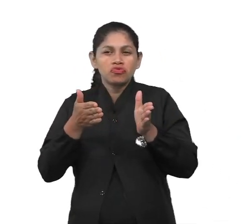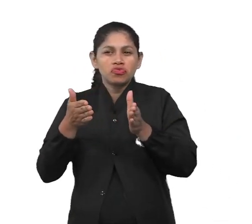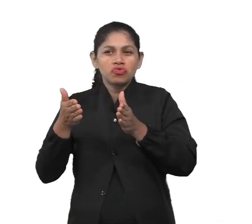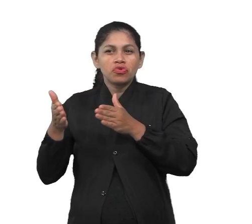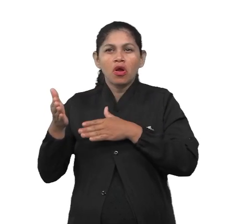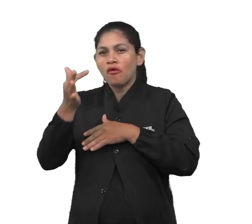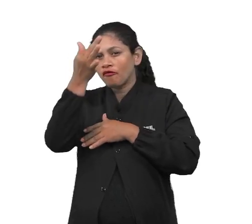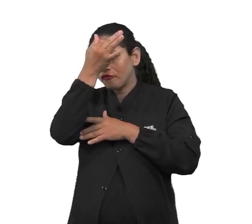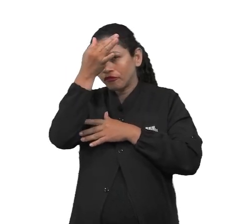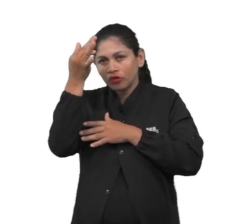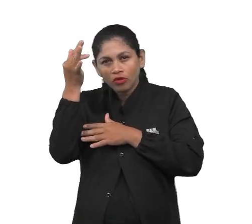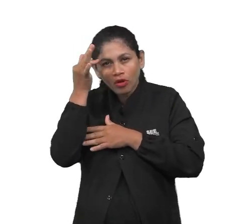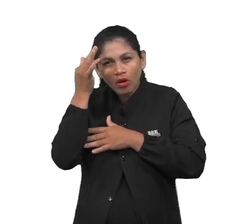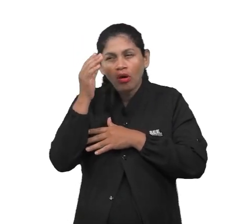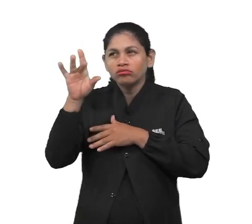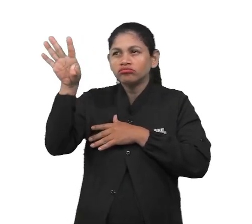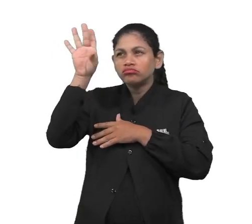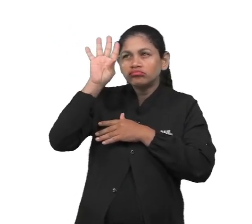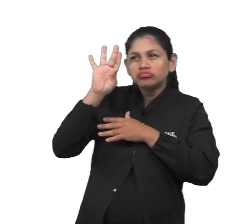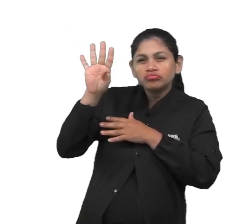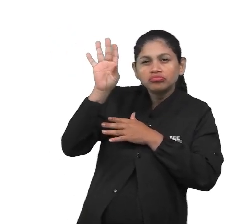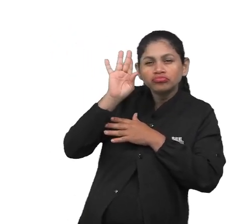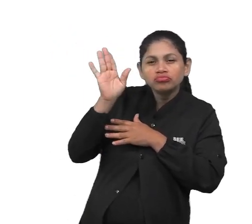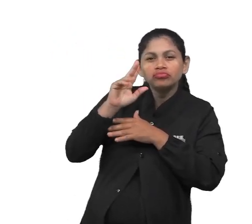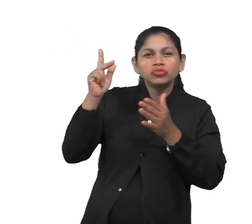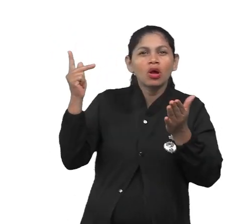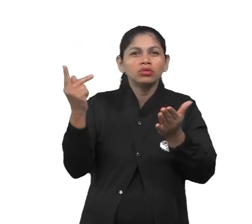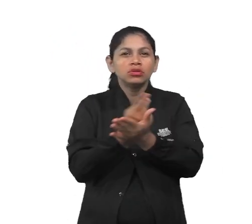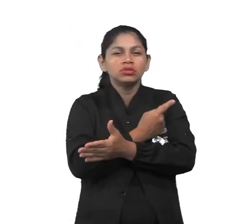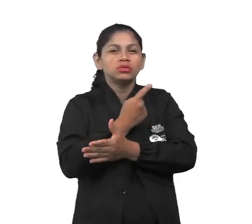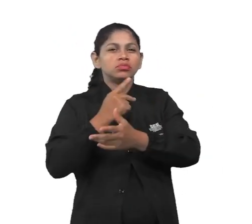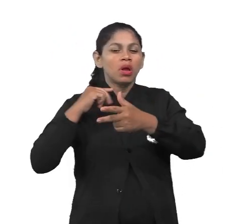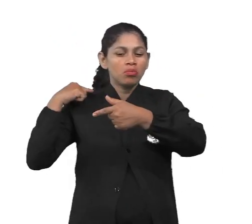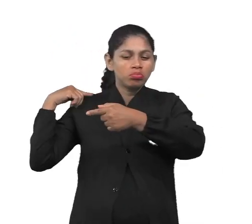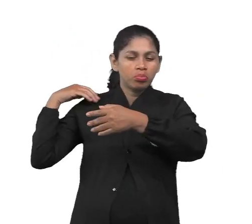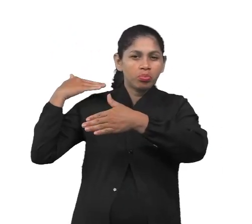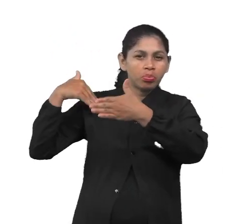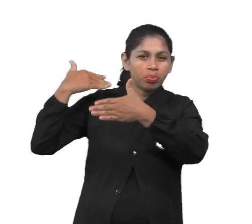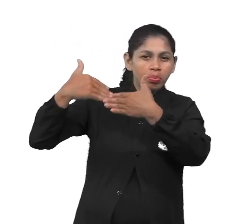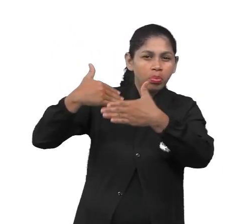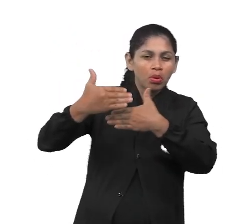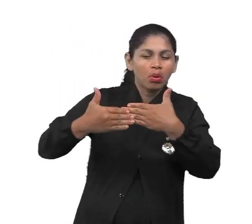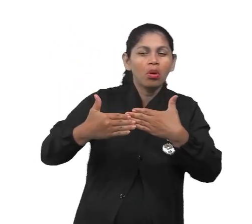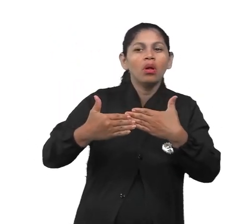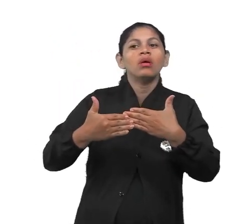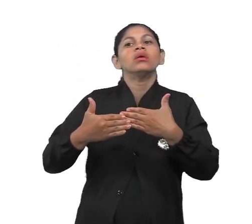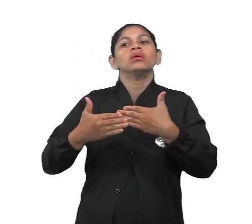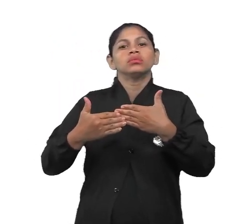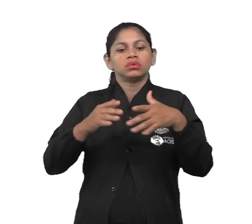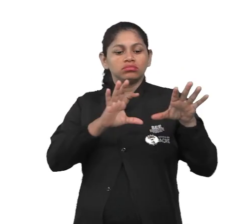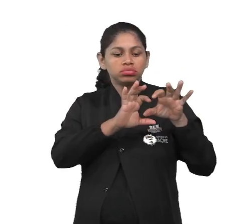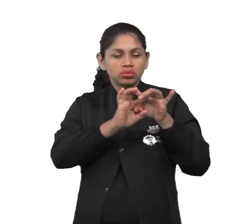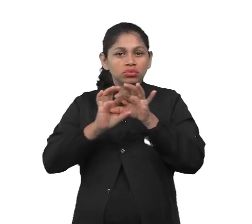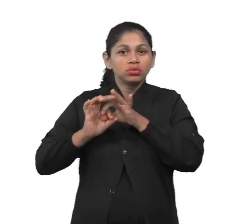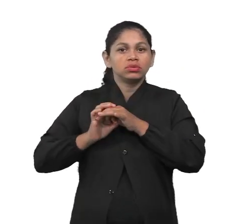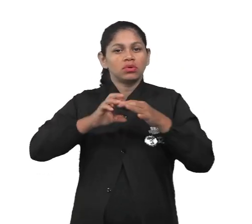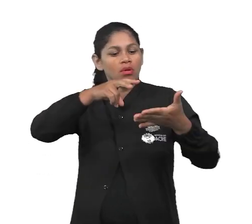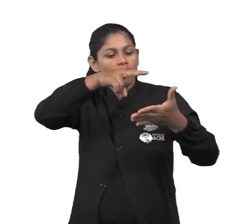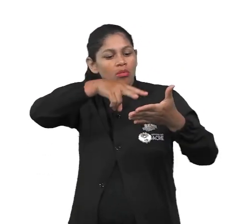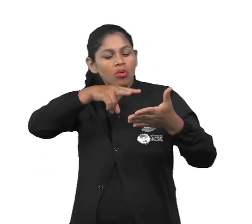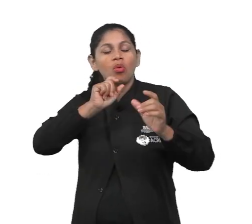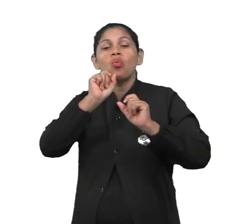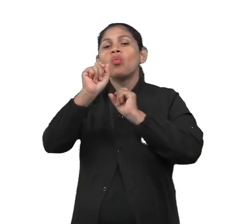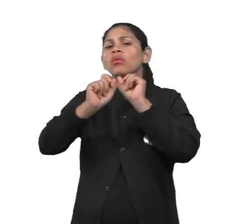sociólogo, pode ser um acontecimento histórico, tudo aquilo que fale sobre o tema, para que eu contextualize para o meu leitor sobre o